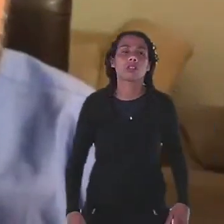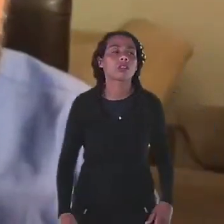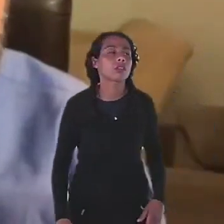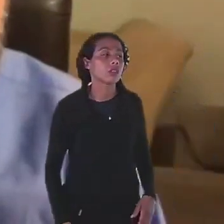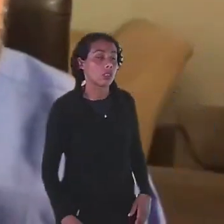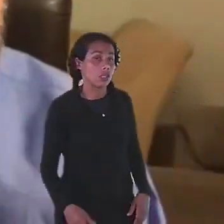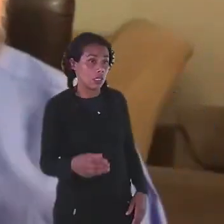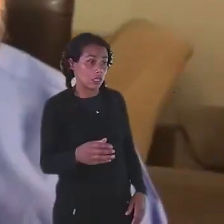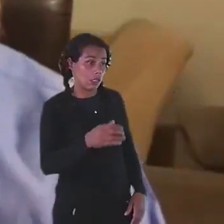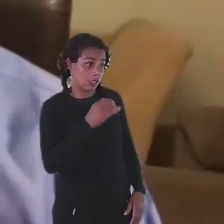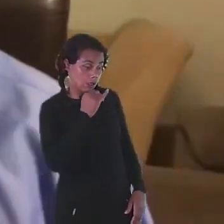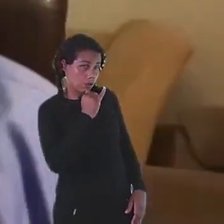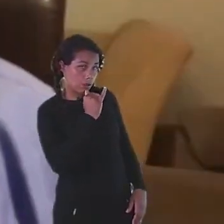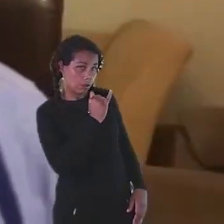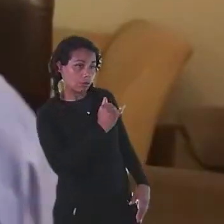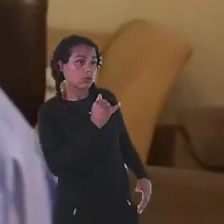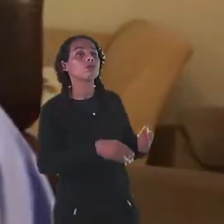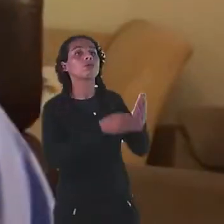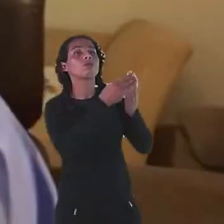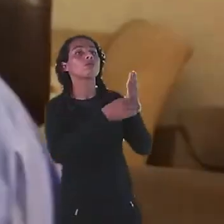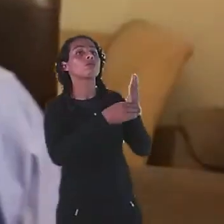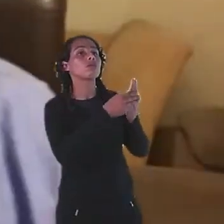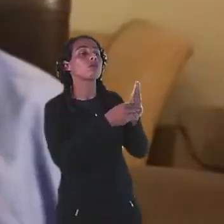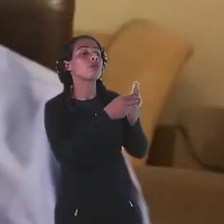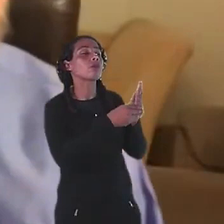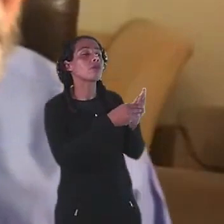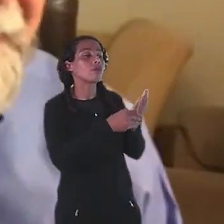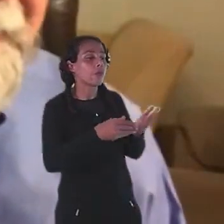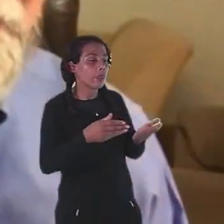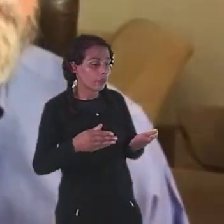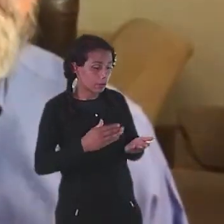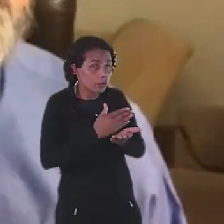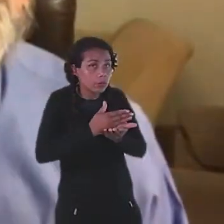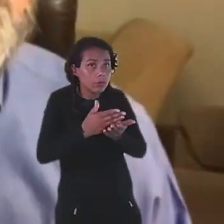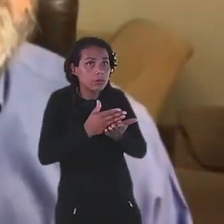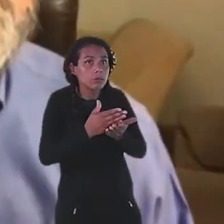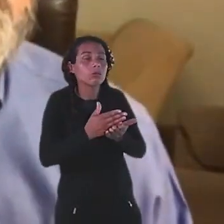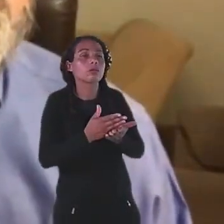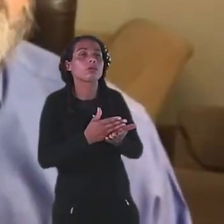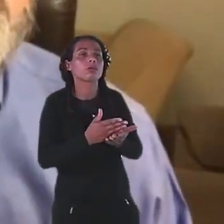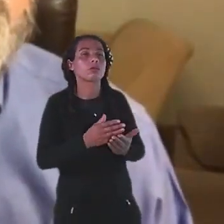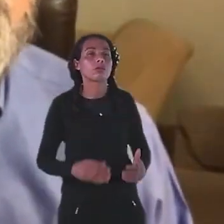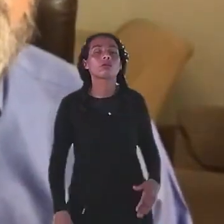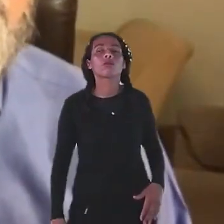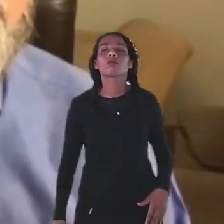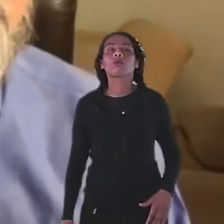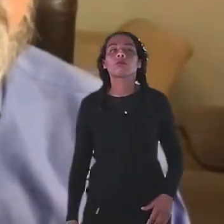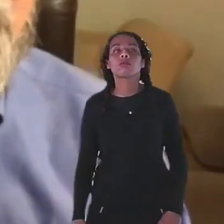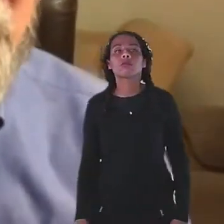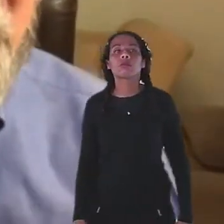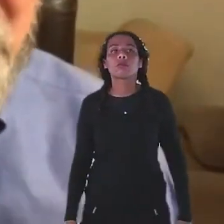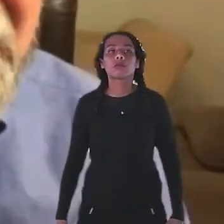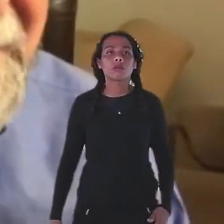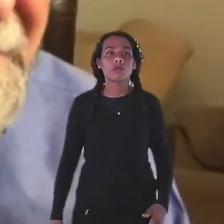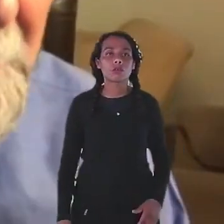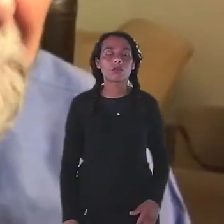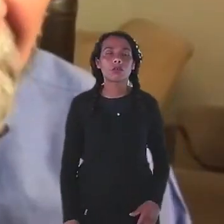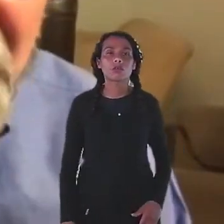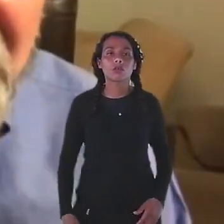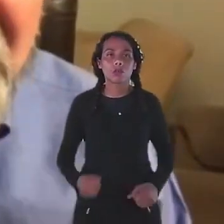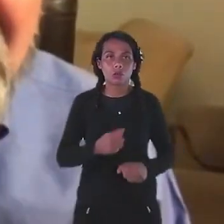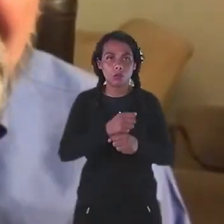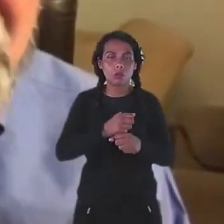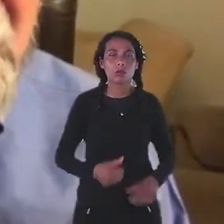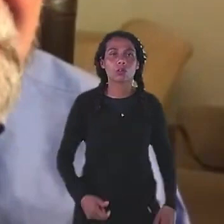Inclusive, eu conto na abertura do livro, né, no prefácio, que eu estava com aquele bloqueio de escritor, né, no começo de